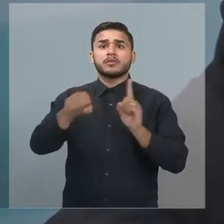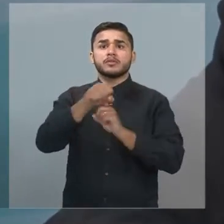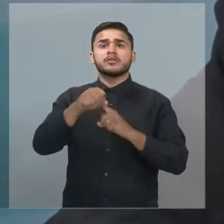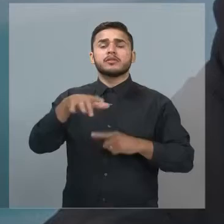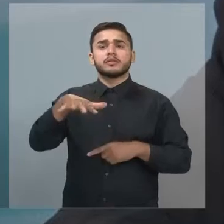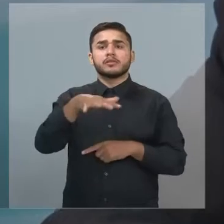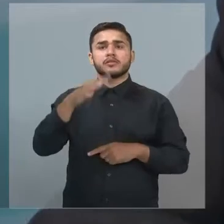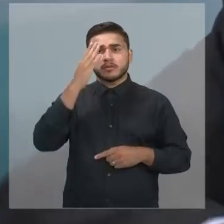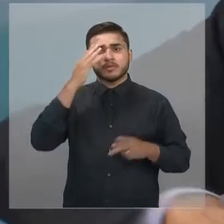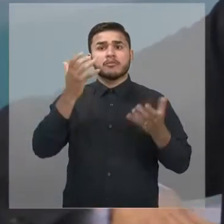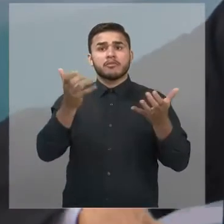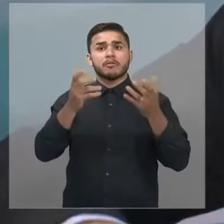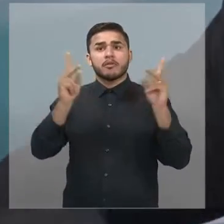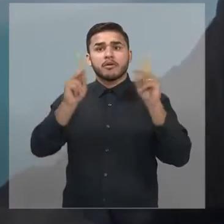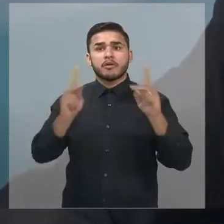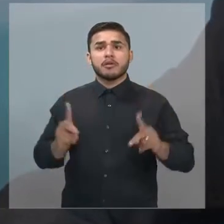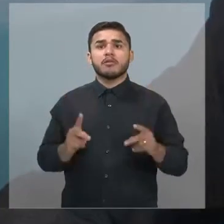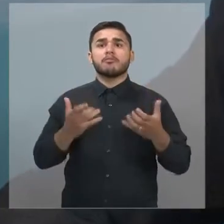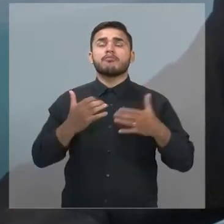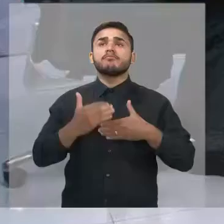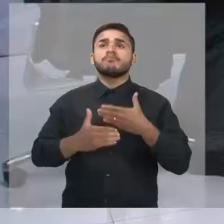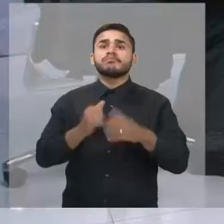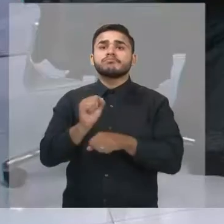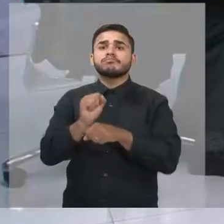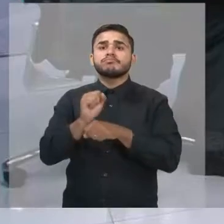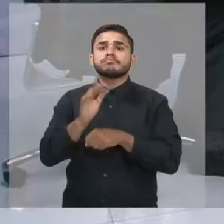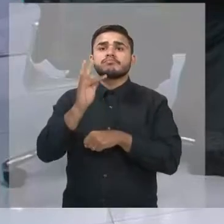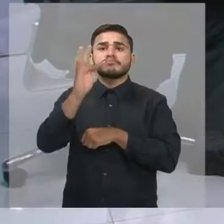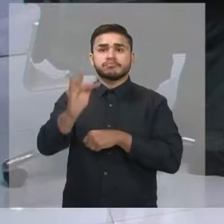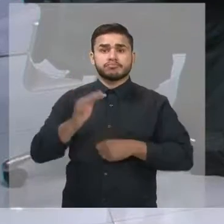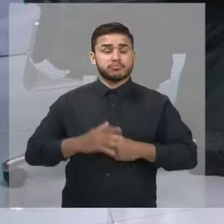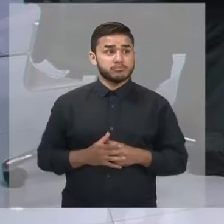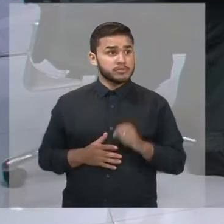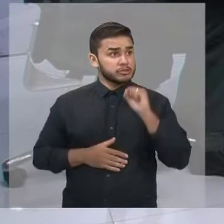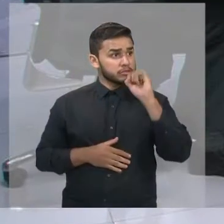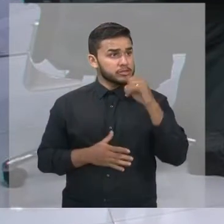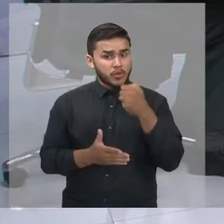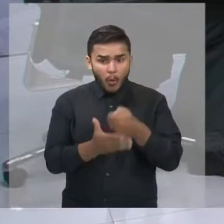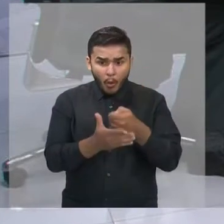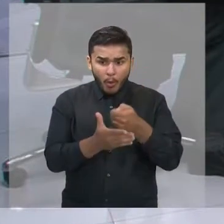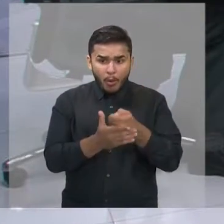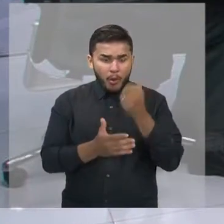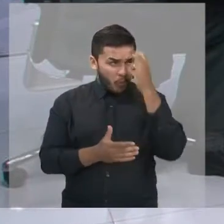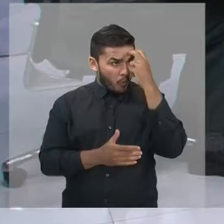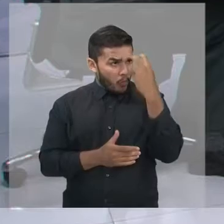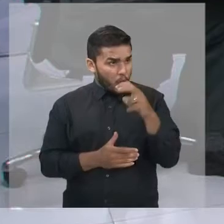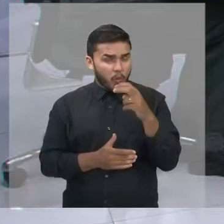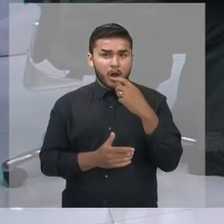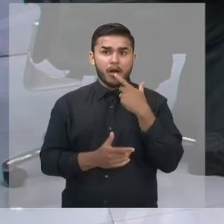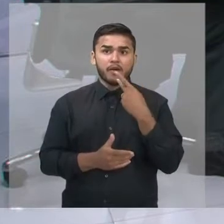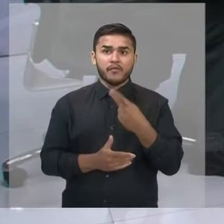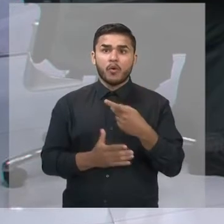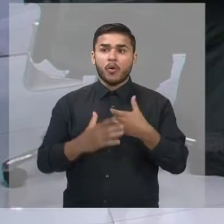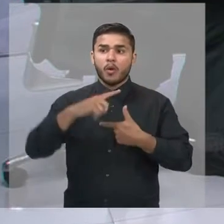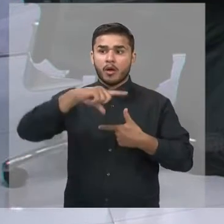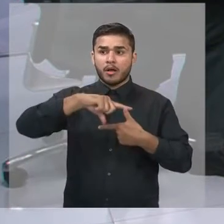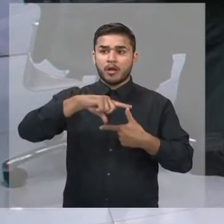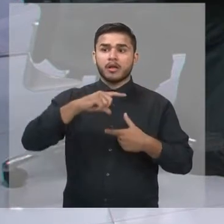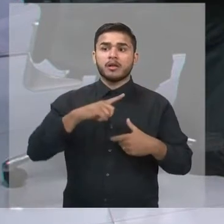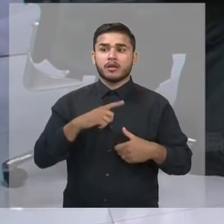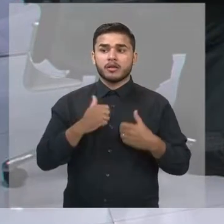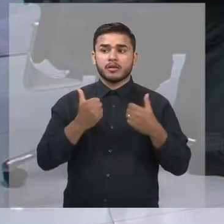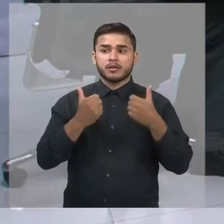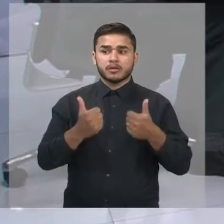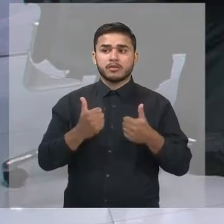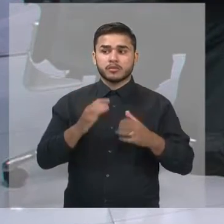quer paz, que quer prosperidade. Porque se você for impor o costume, ou você for contrapor, criando sempre